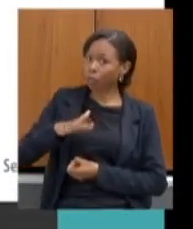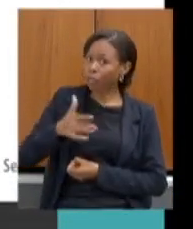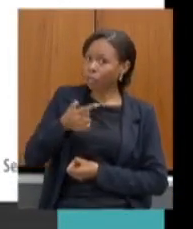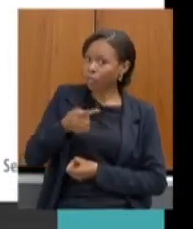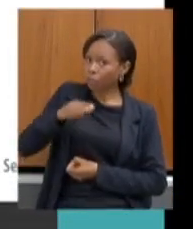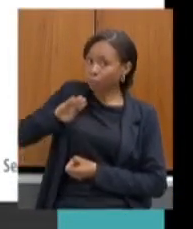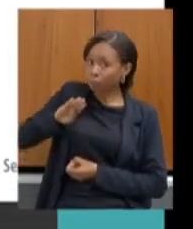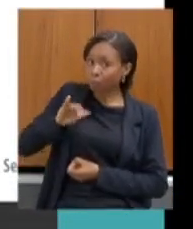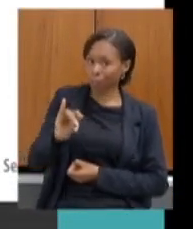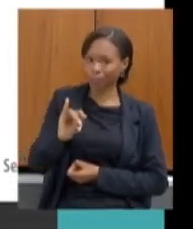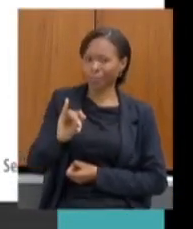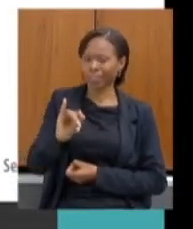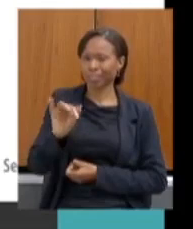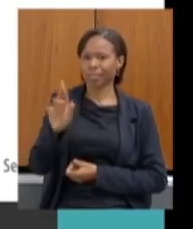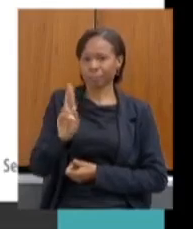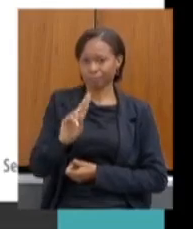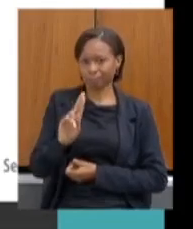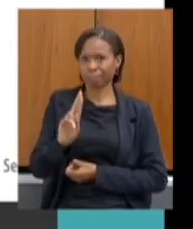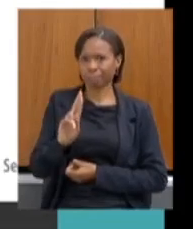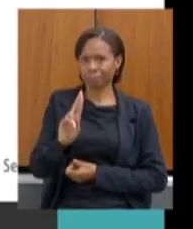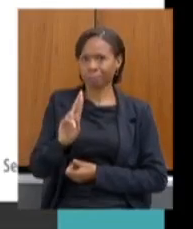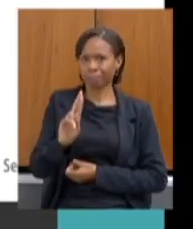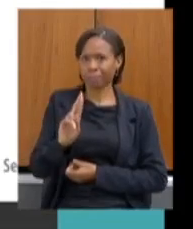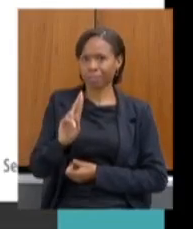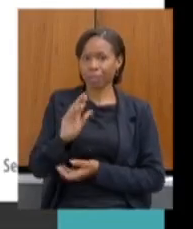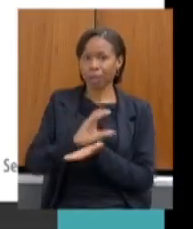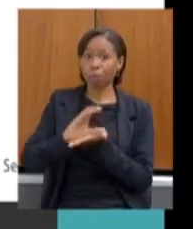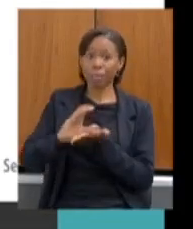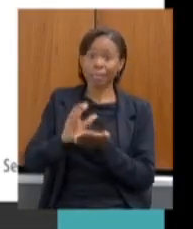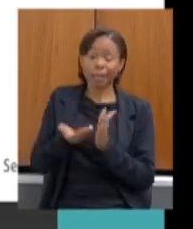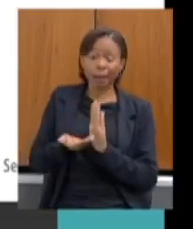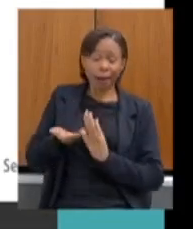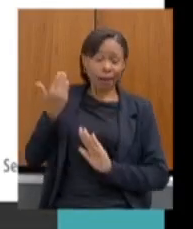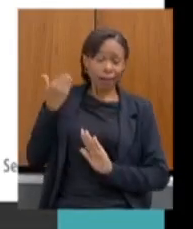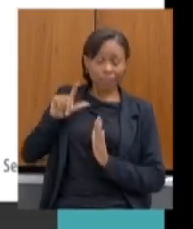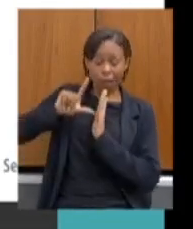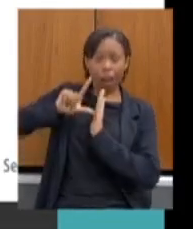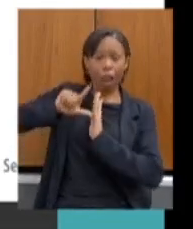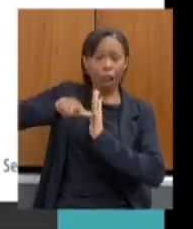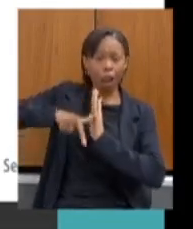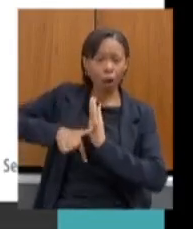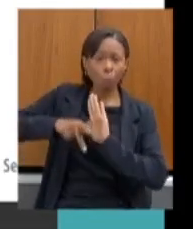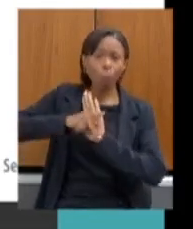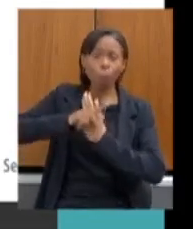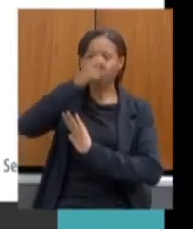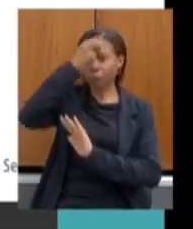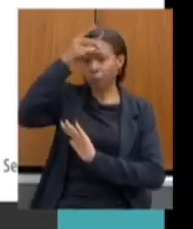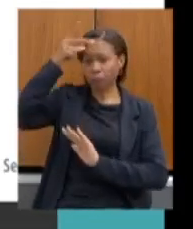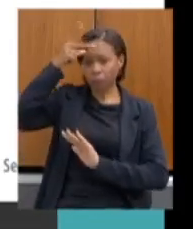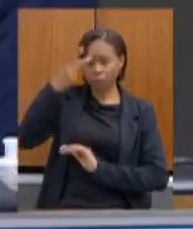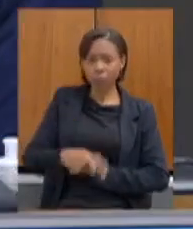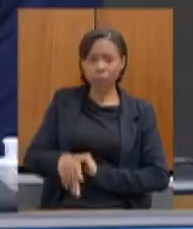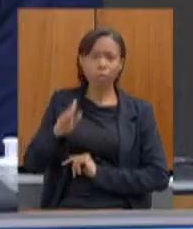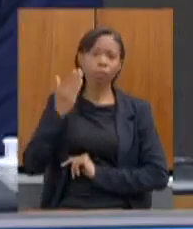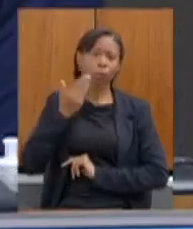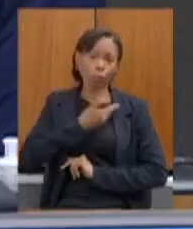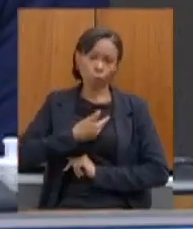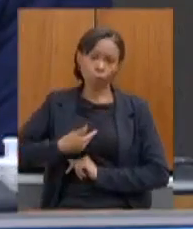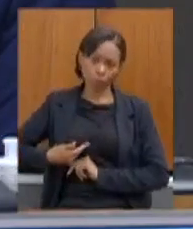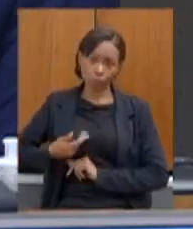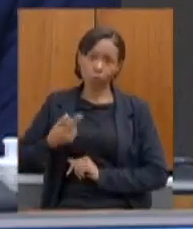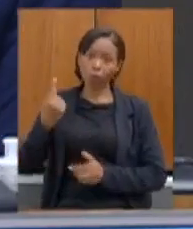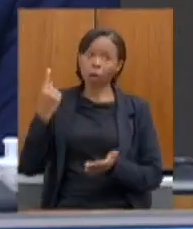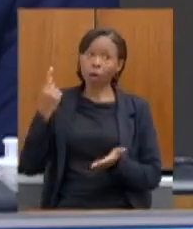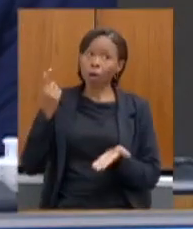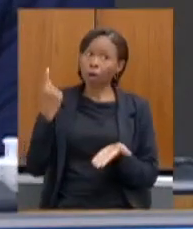reais que estavam repassos atrasados de prefeituras pelo Governo do Estado. Um acordo firmado no